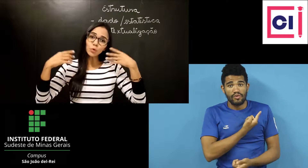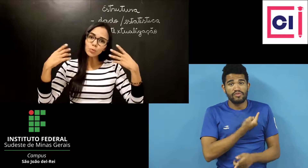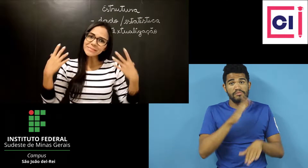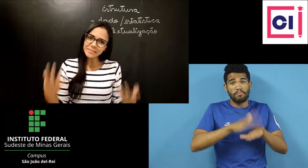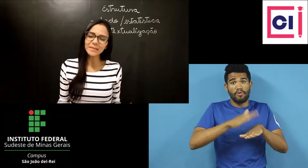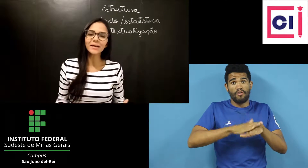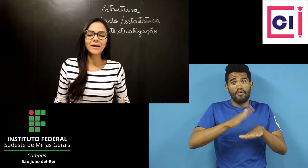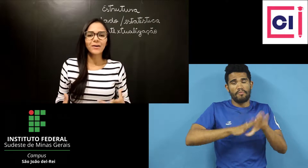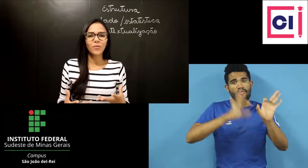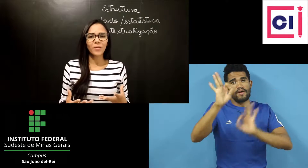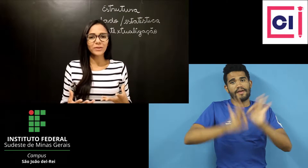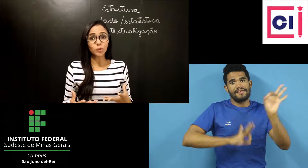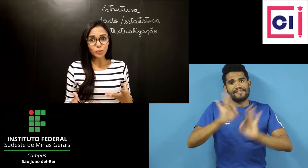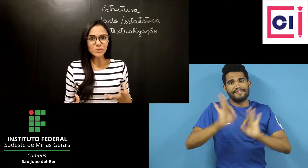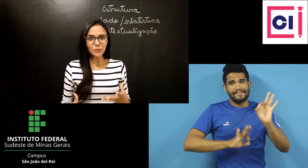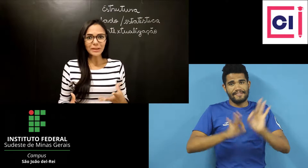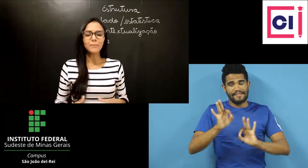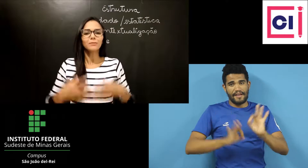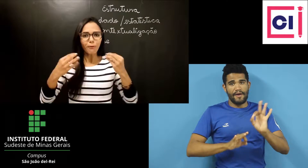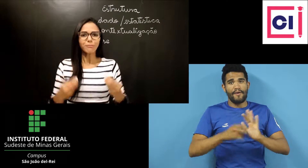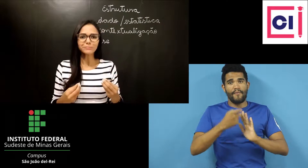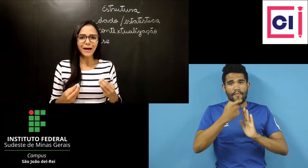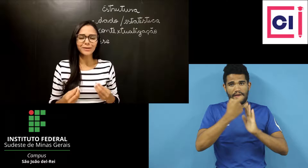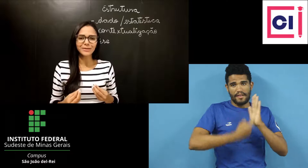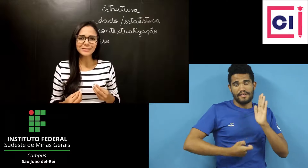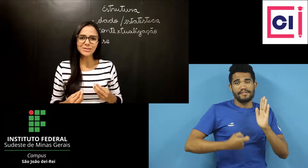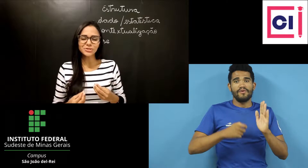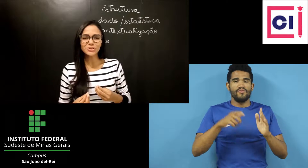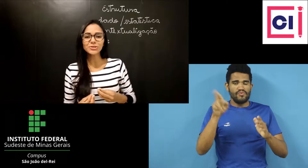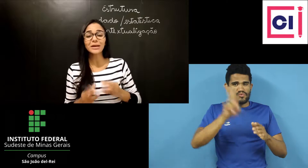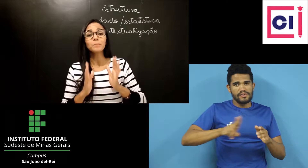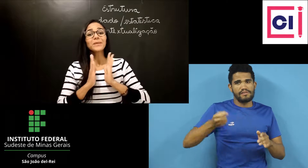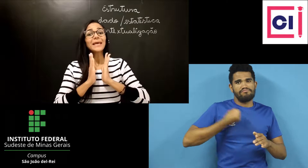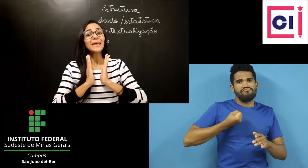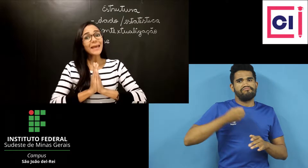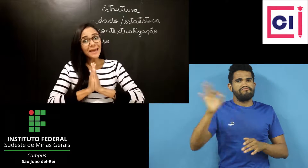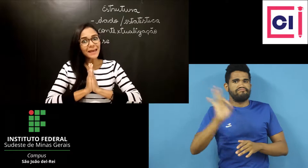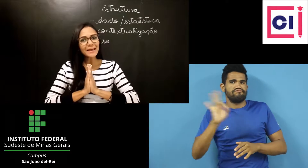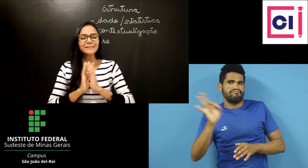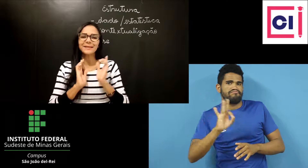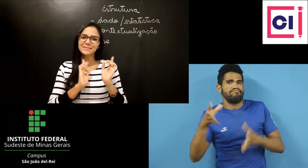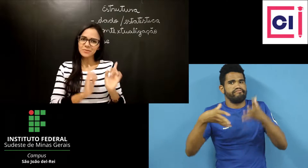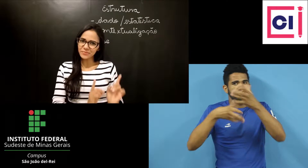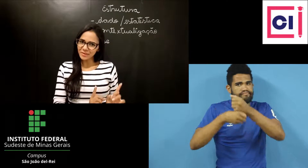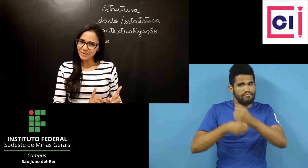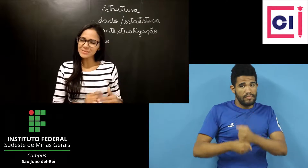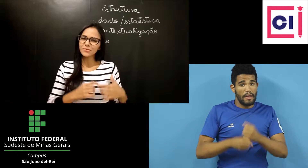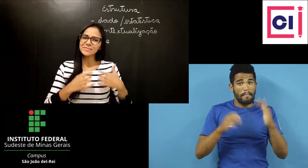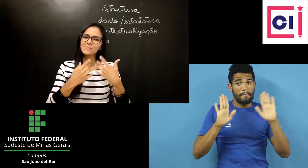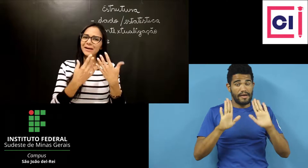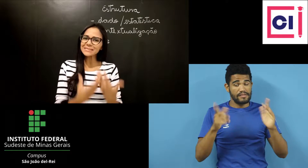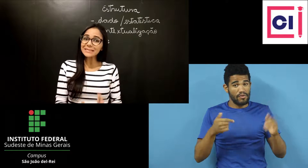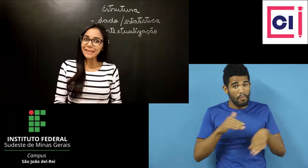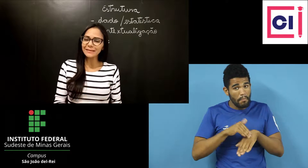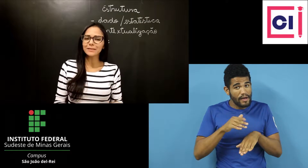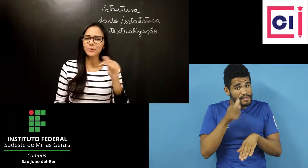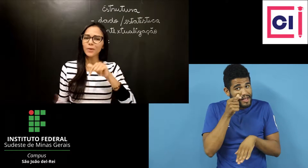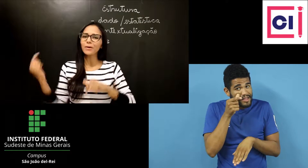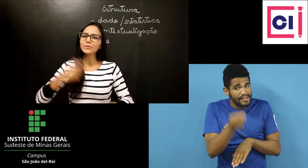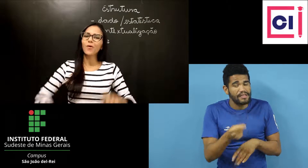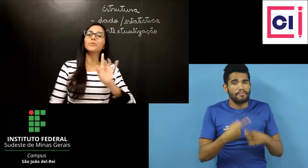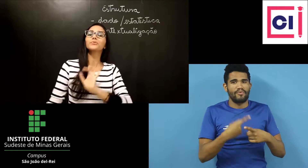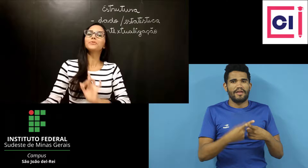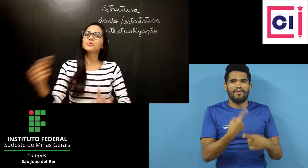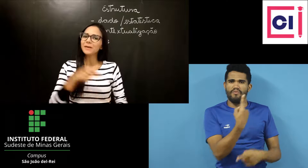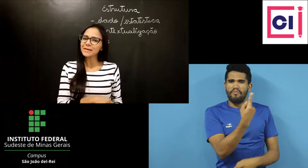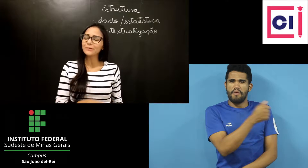vamos produzir uma introdução nota 1000 com dado e estatística. E, dessa vez, eu vou ser mais atenta, porque